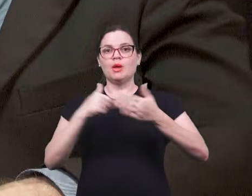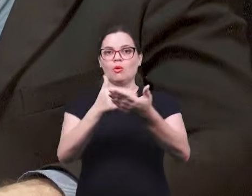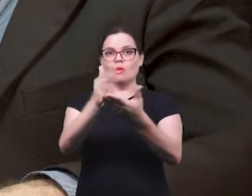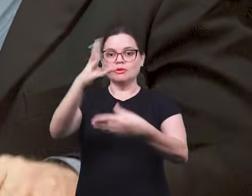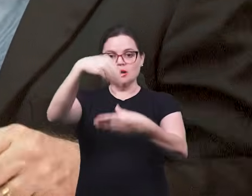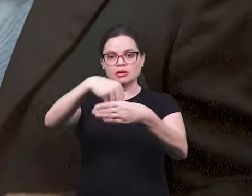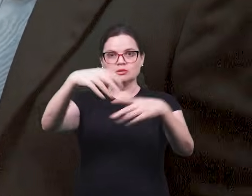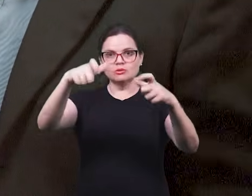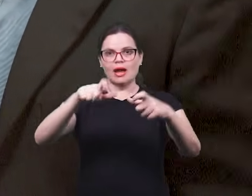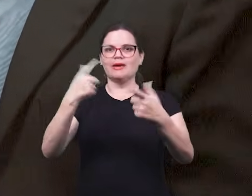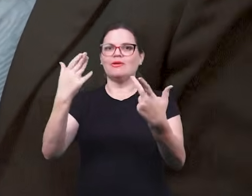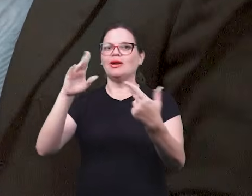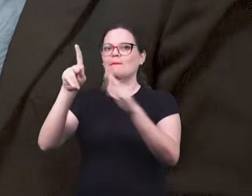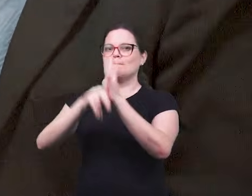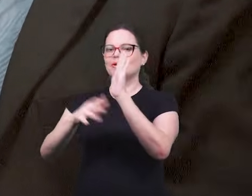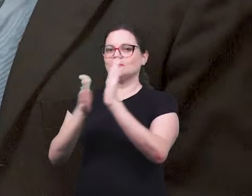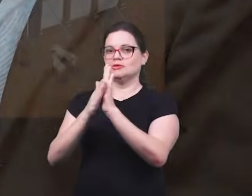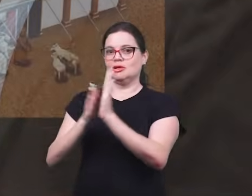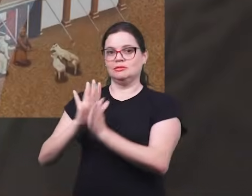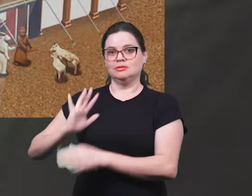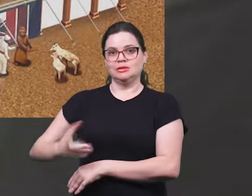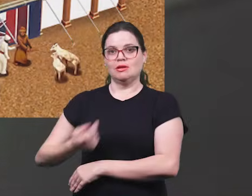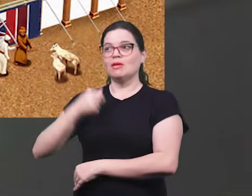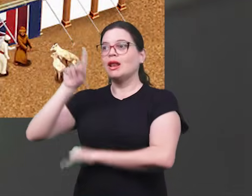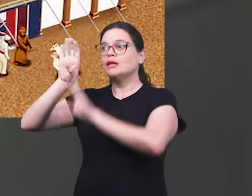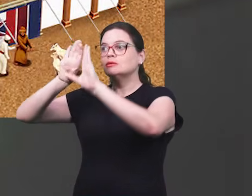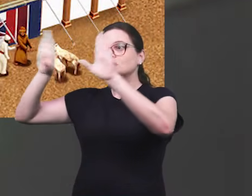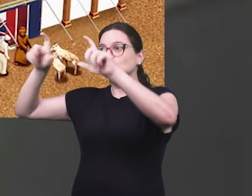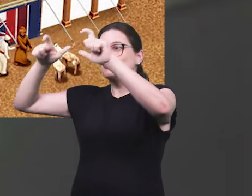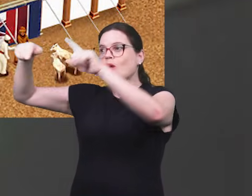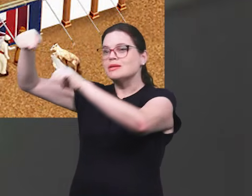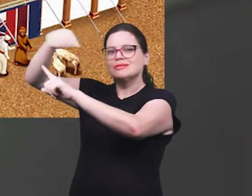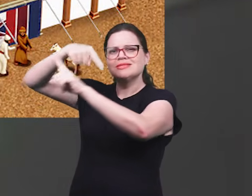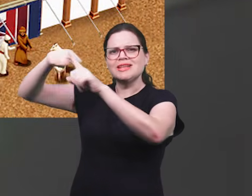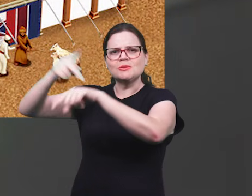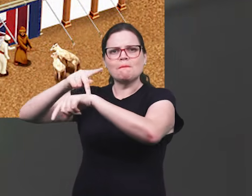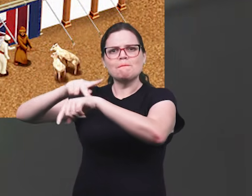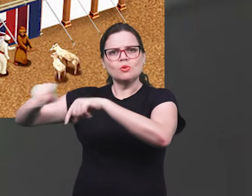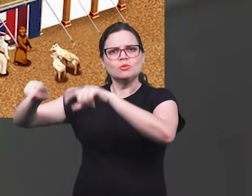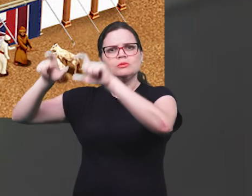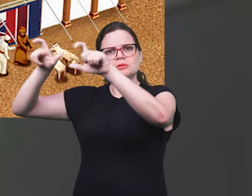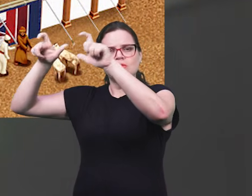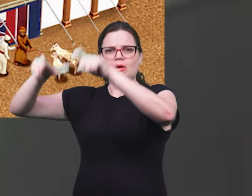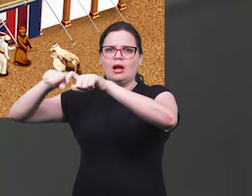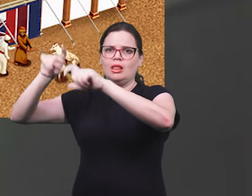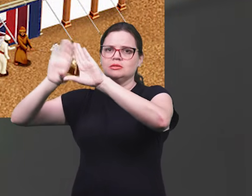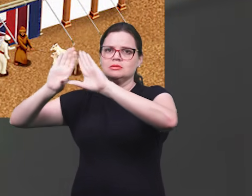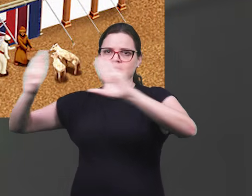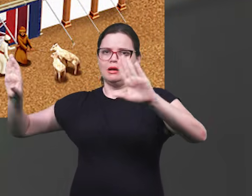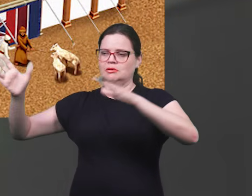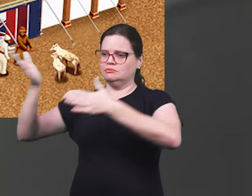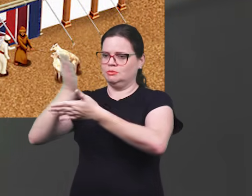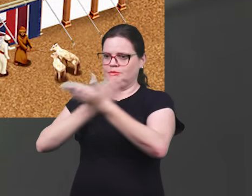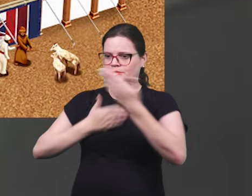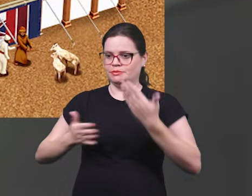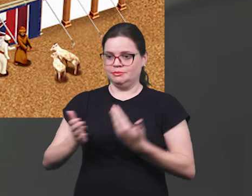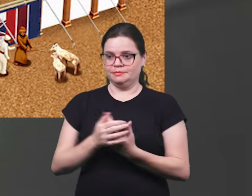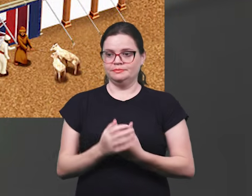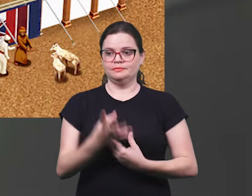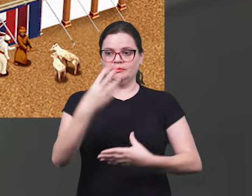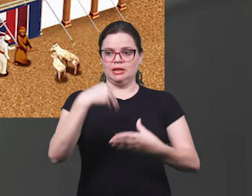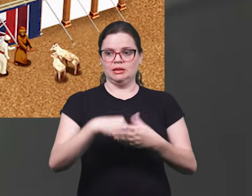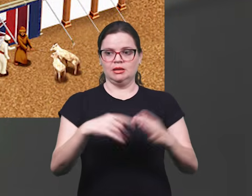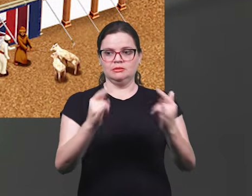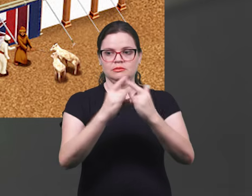Deus começa a falar do projeto dele de salvação lá de dentro. Aí você vai ver no tabernáculo tudo que você encontra no